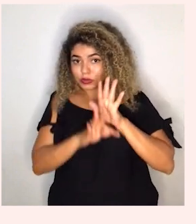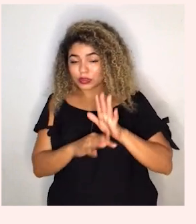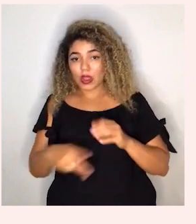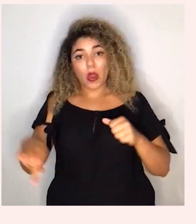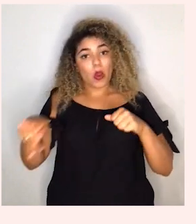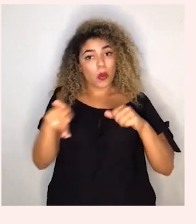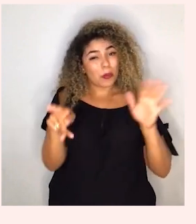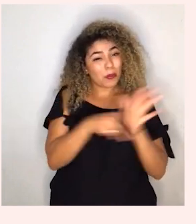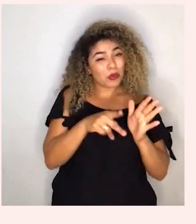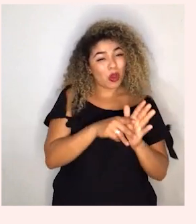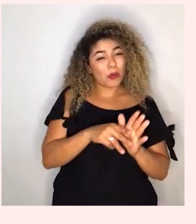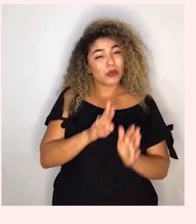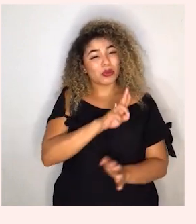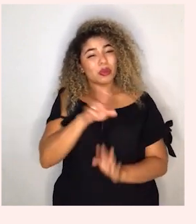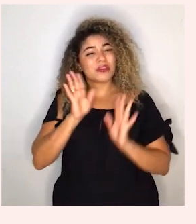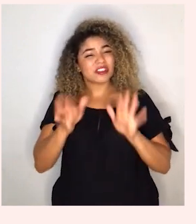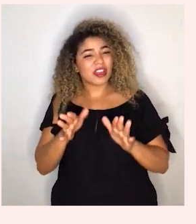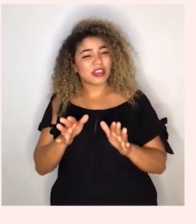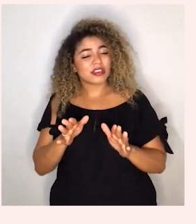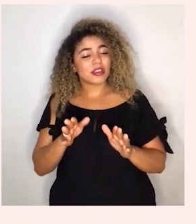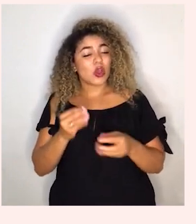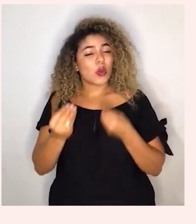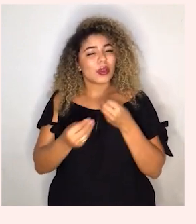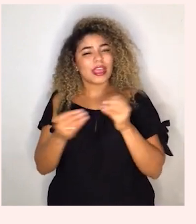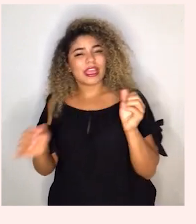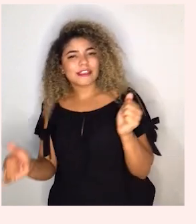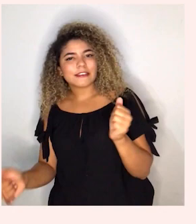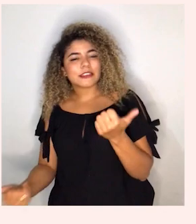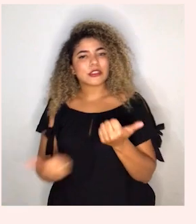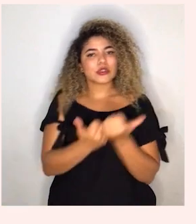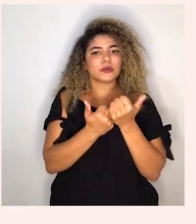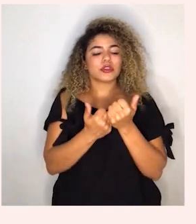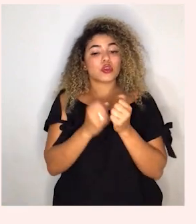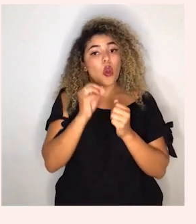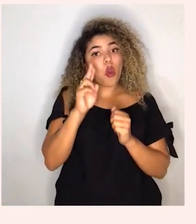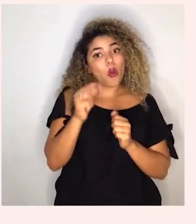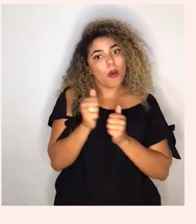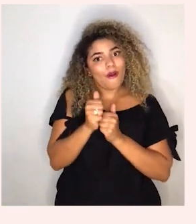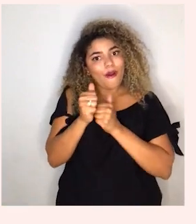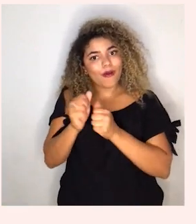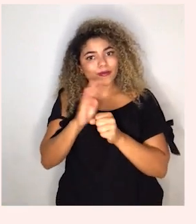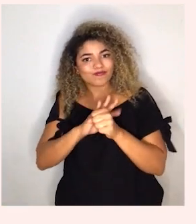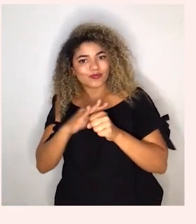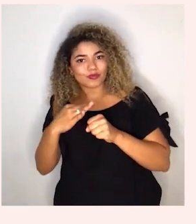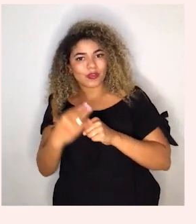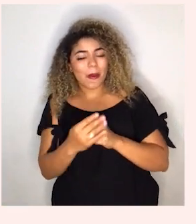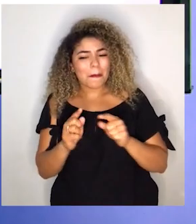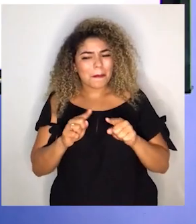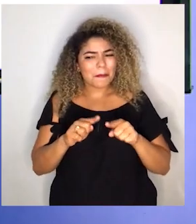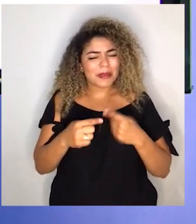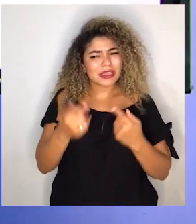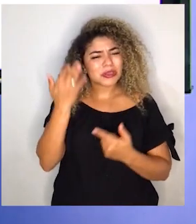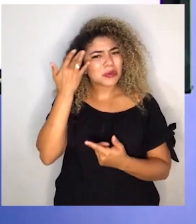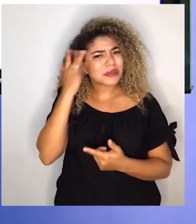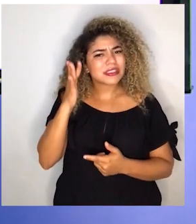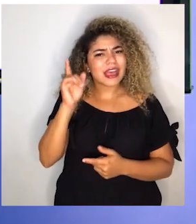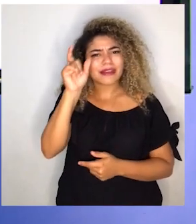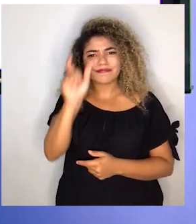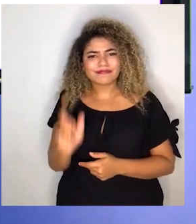nome já indica, eles substituem ou acompanham o substantivo de maneira vaga ou